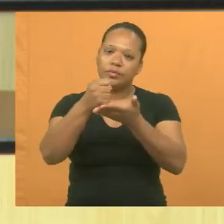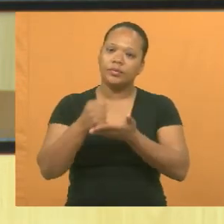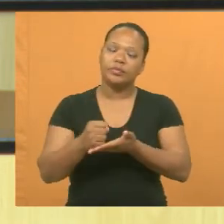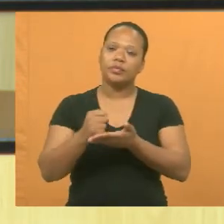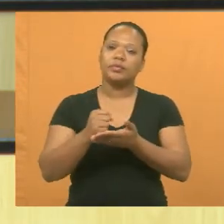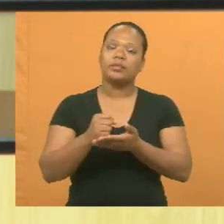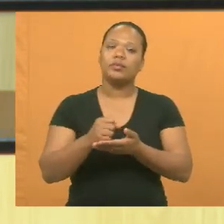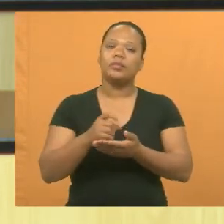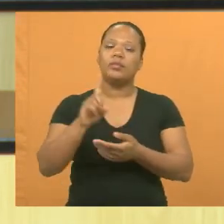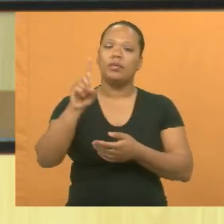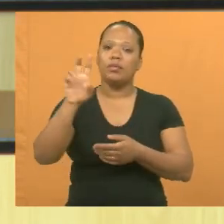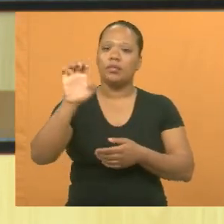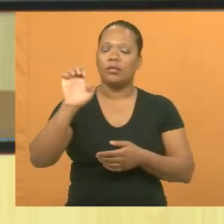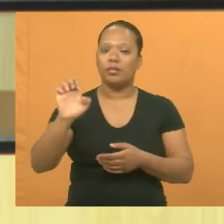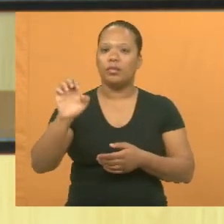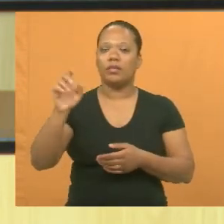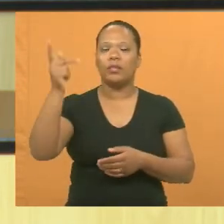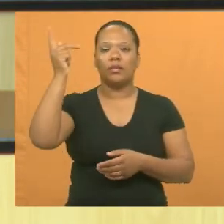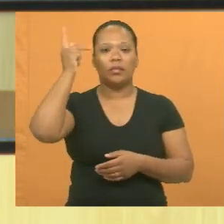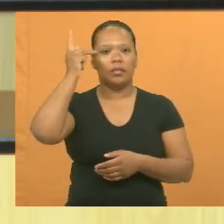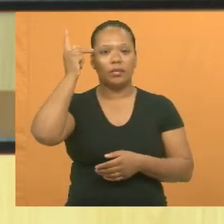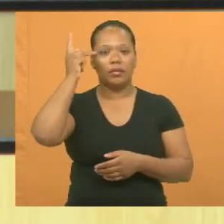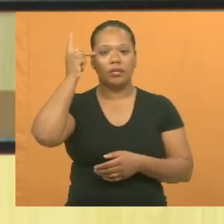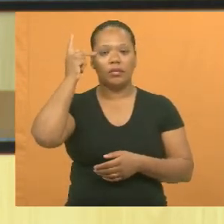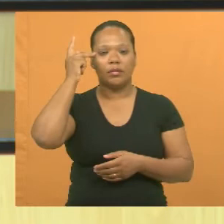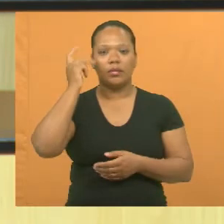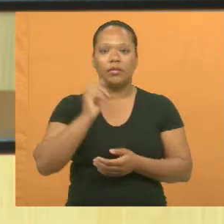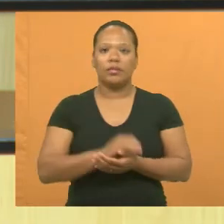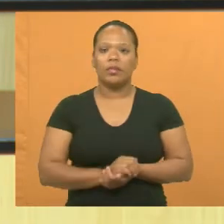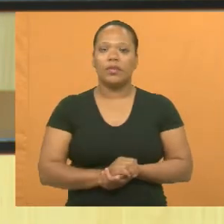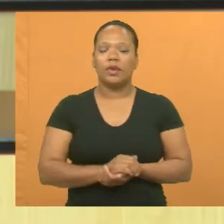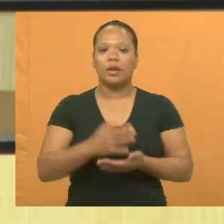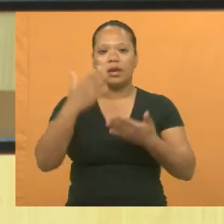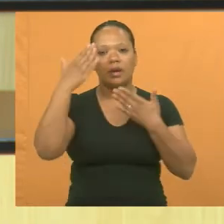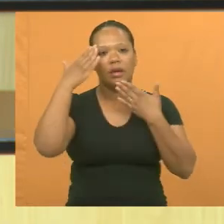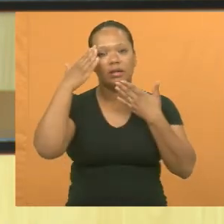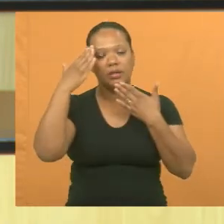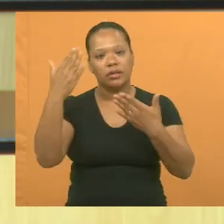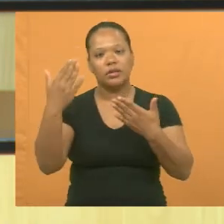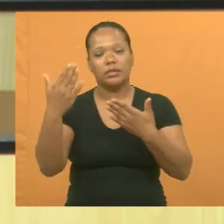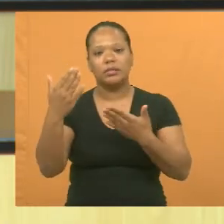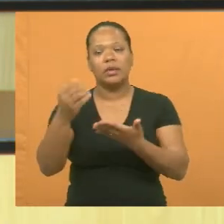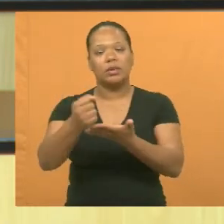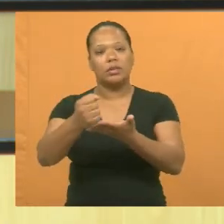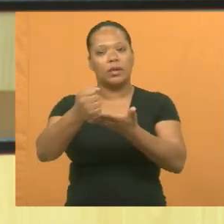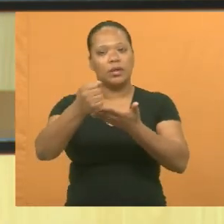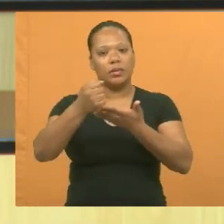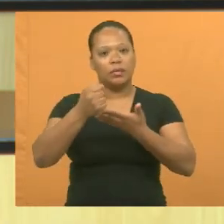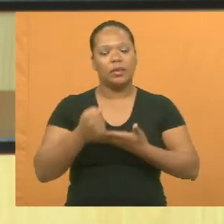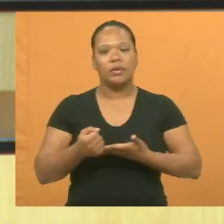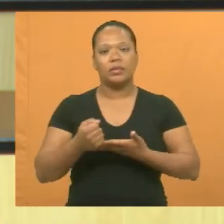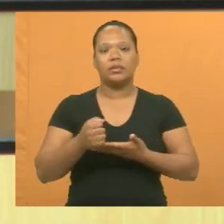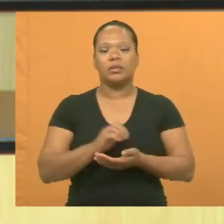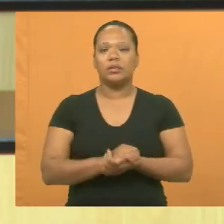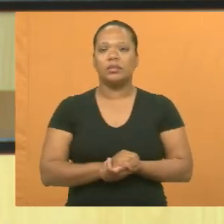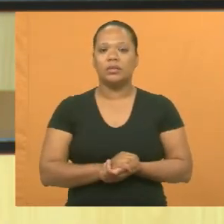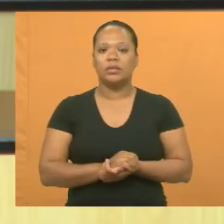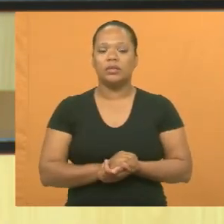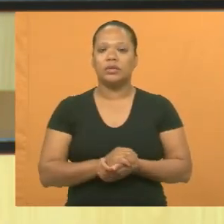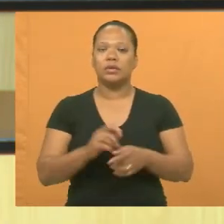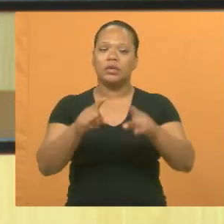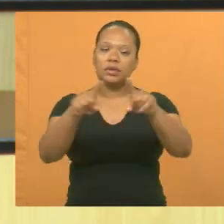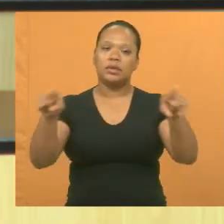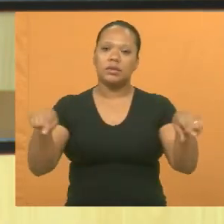Departamento de Estradas de Rodagem do Estado de São Paulo e, antecipando agradecimento pela atenção dispensada, subscrevemos. Sala